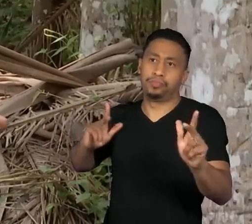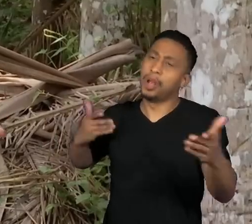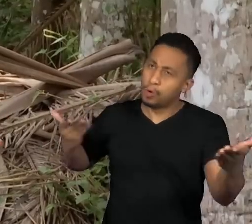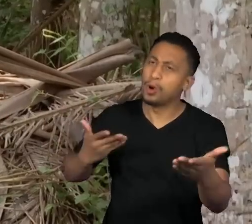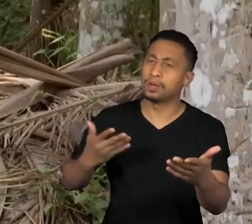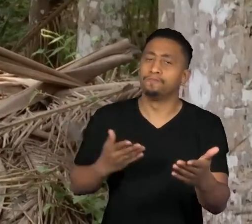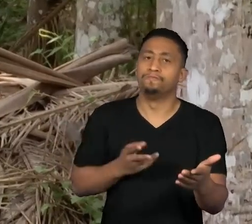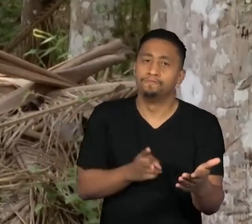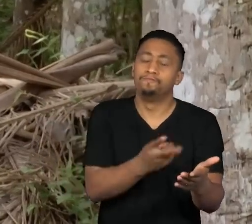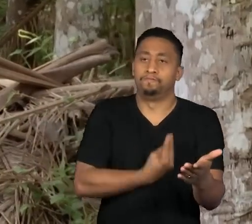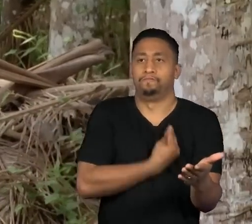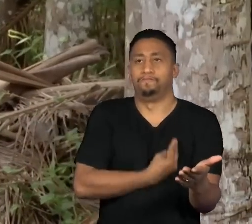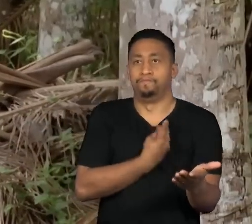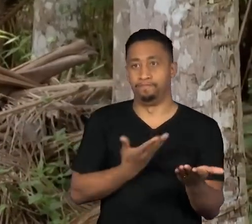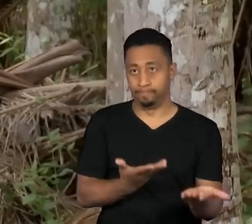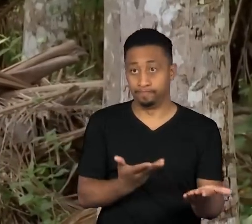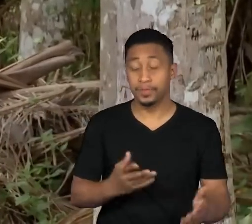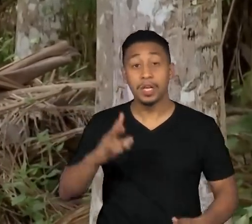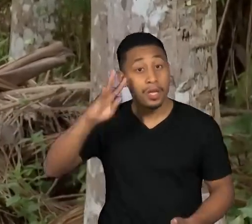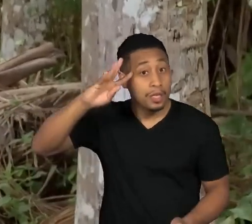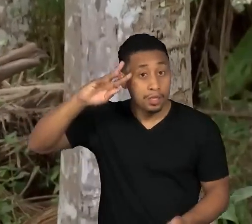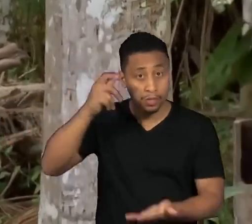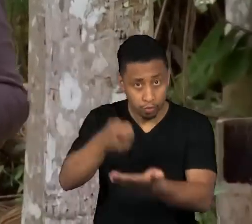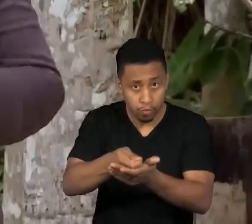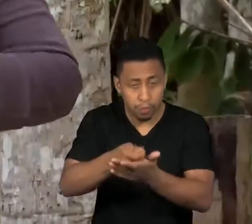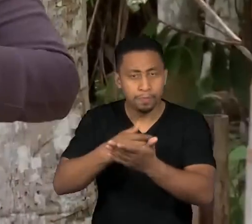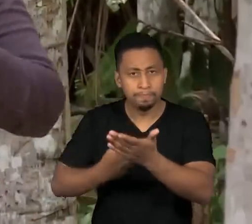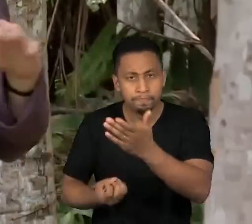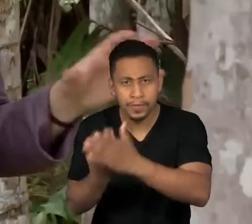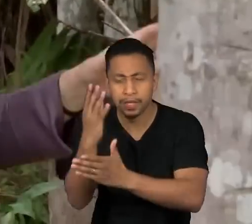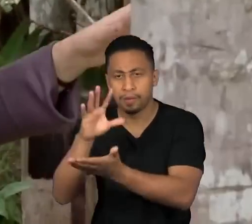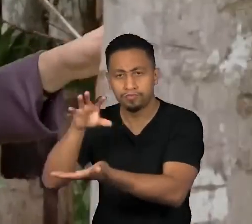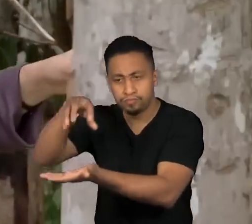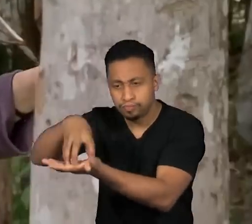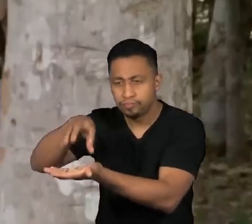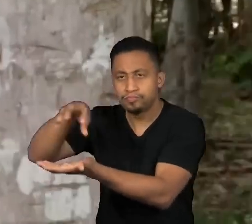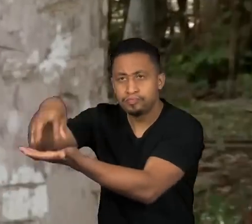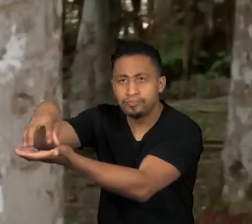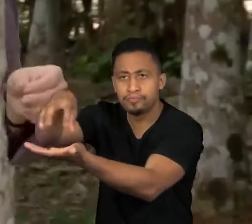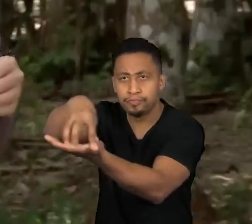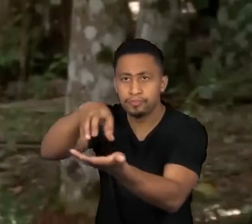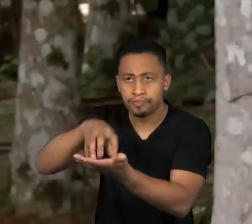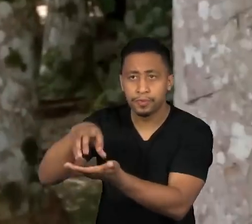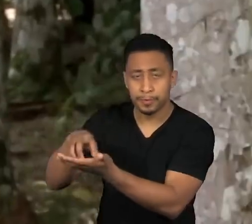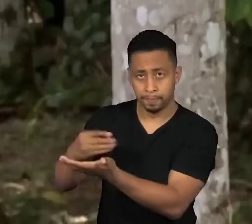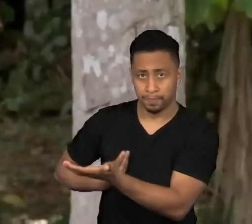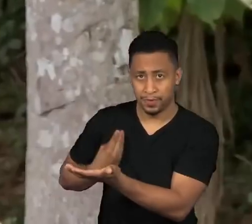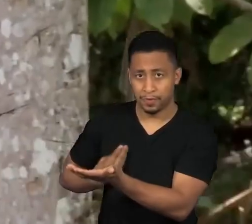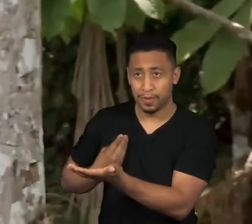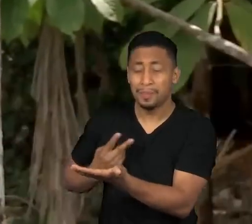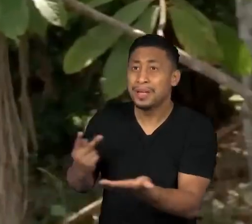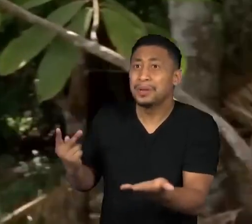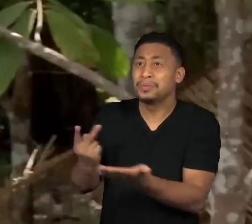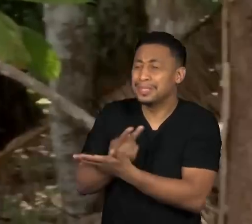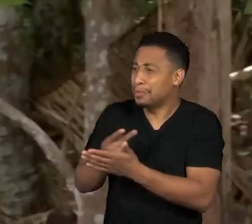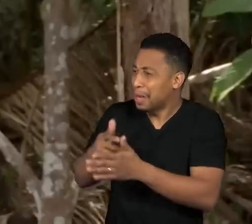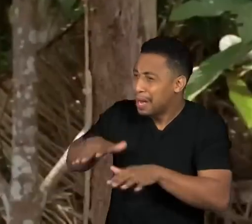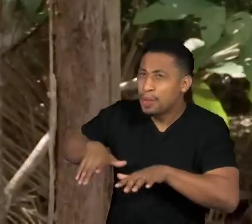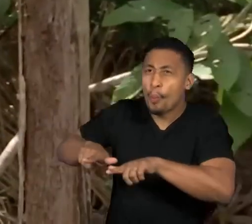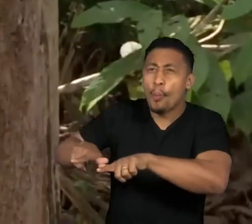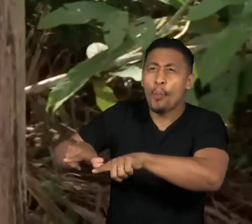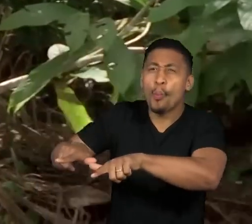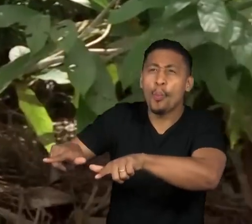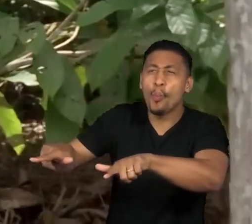Quando decidiram montar aqui a aldeia Apiútia, os indígenas encontraram um grande pasto, sem floresta. Começaram então